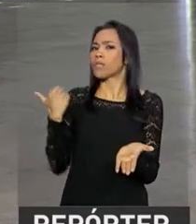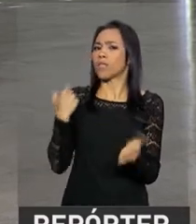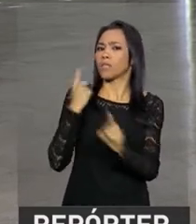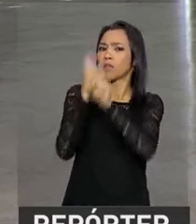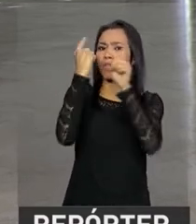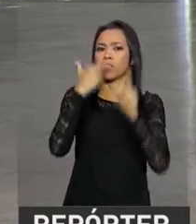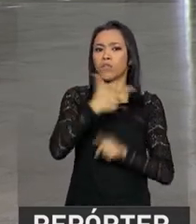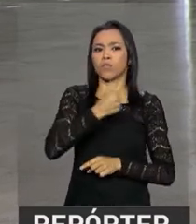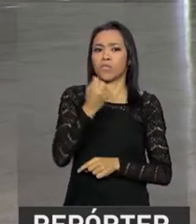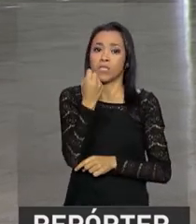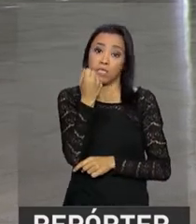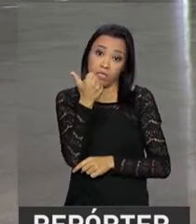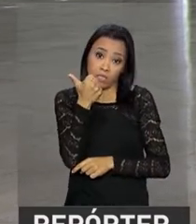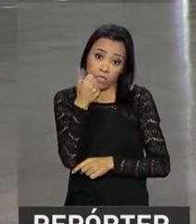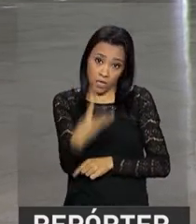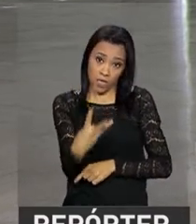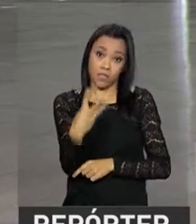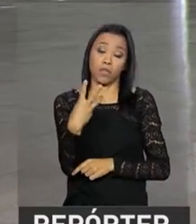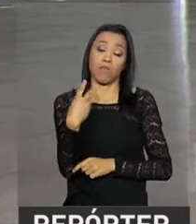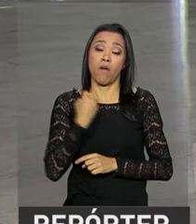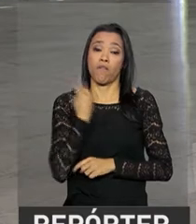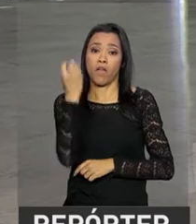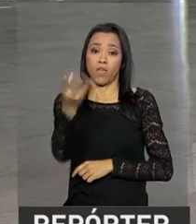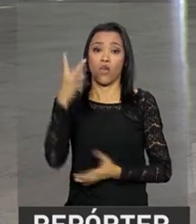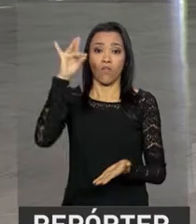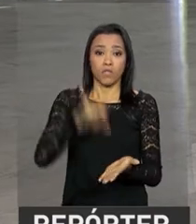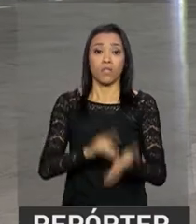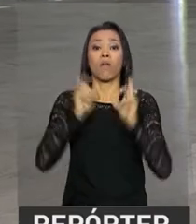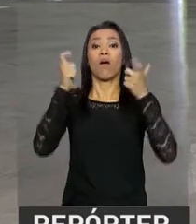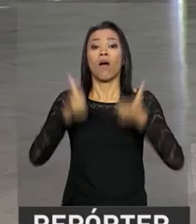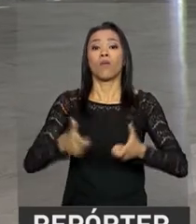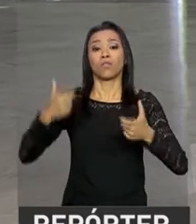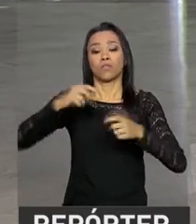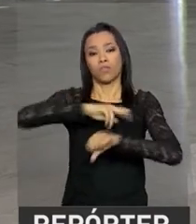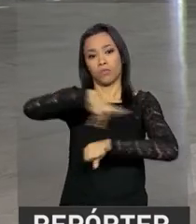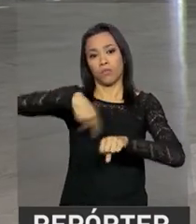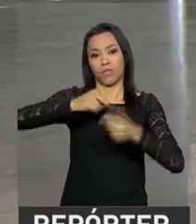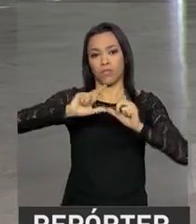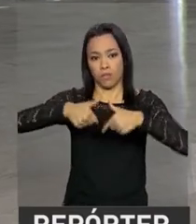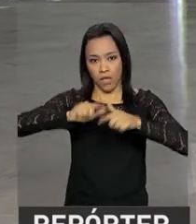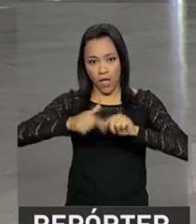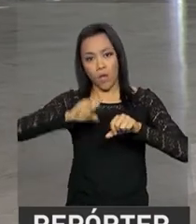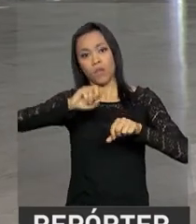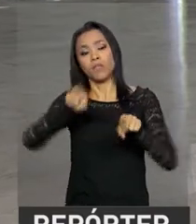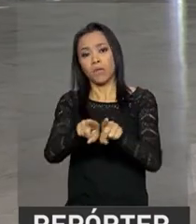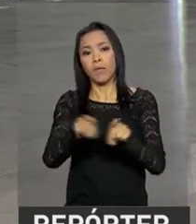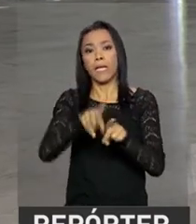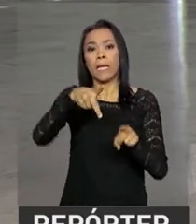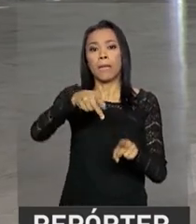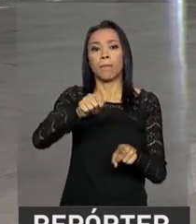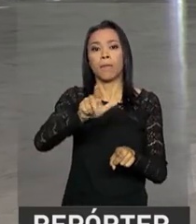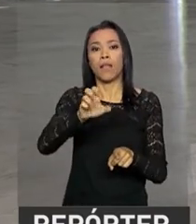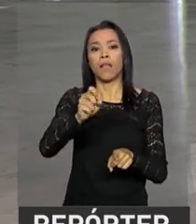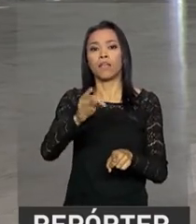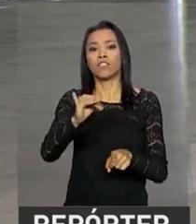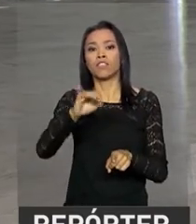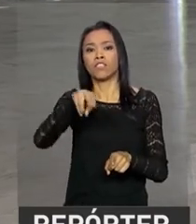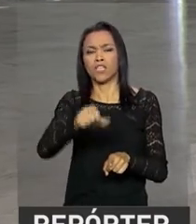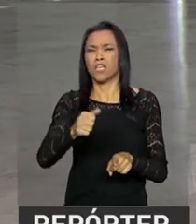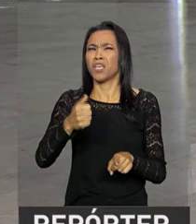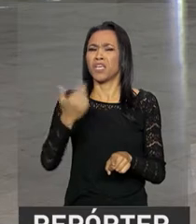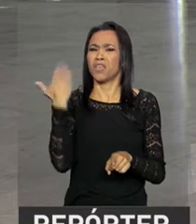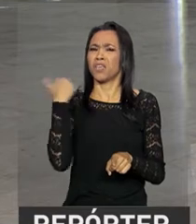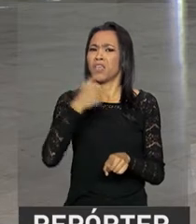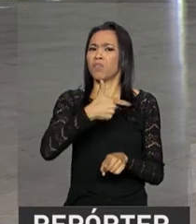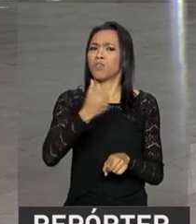peres em 2013 durante viagem oficial a israel e à palestina o ex-presidente israelense recebeu em 1994